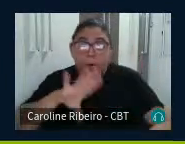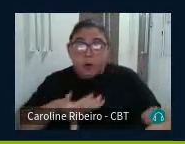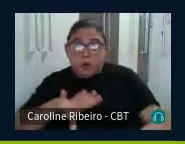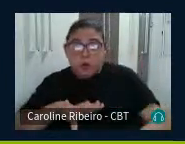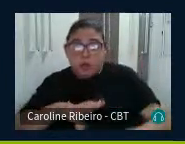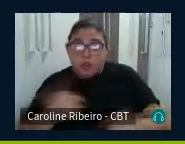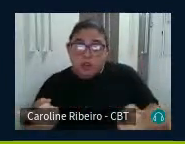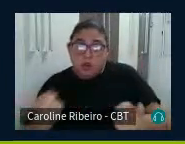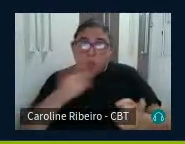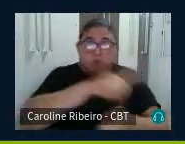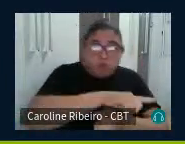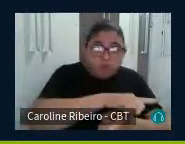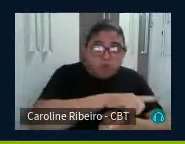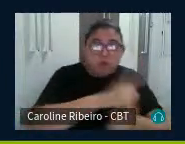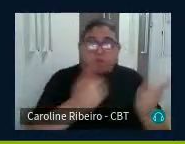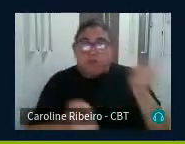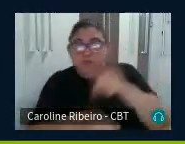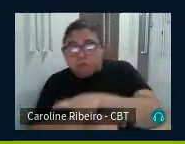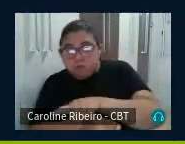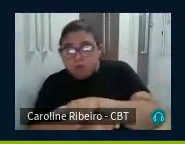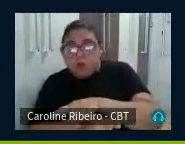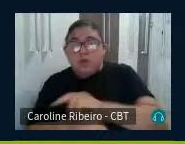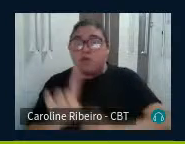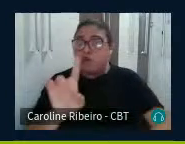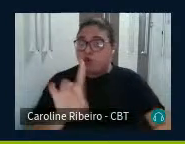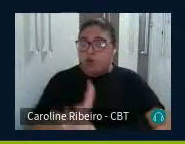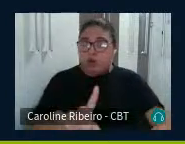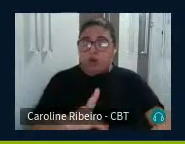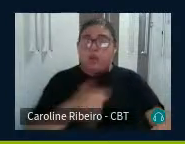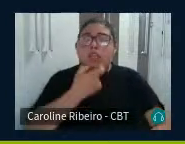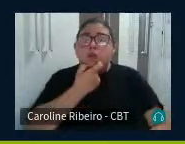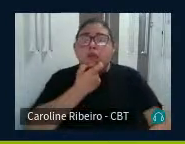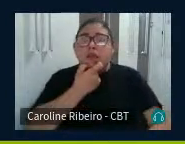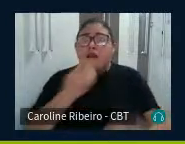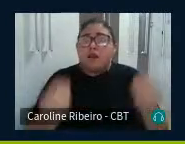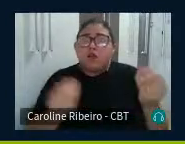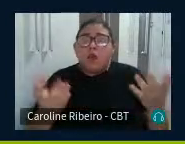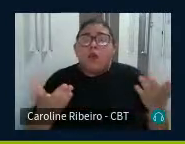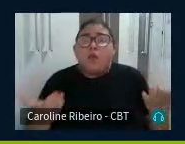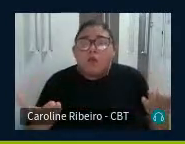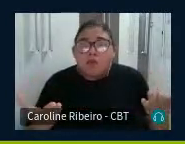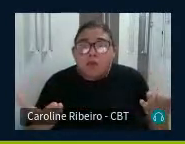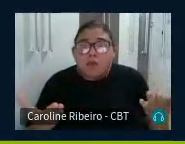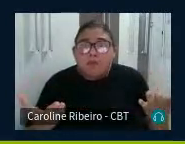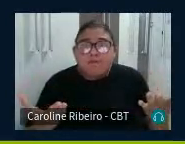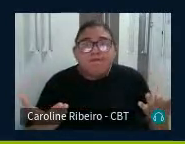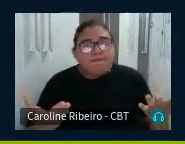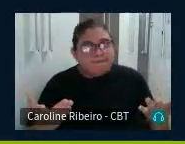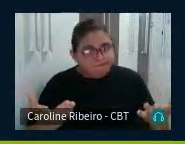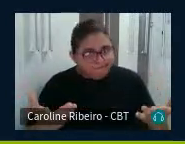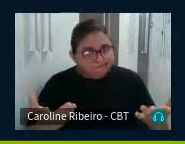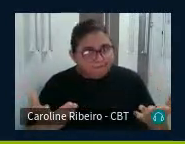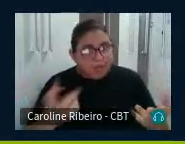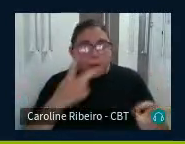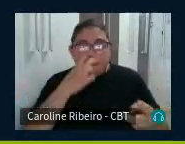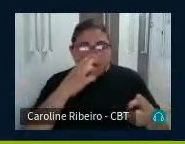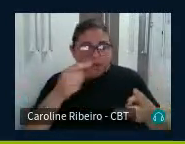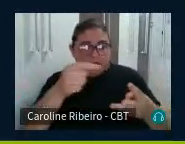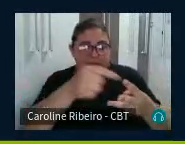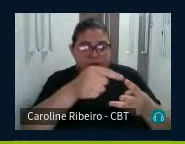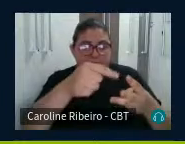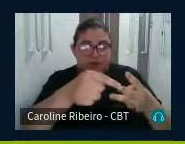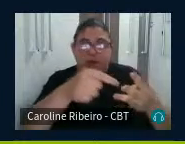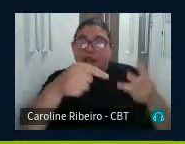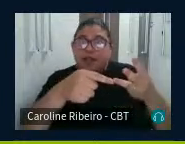duas modalidades que a gente atua. E o inglês? Já entraria uma terceira língua, né?